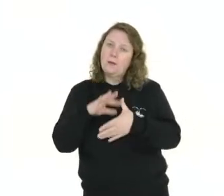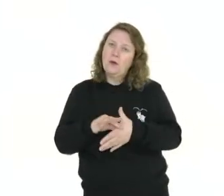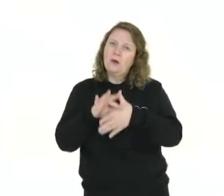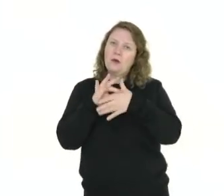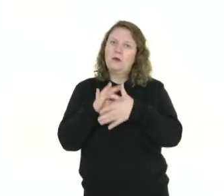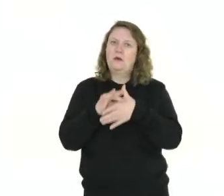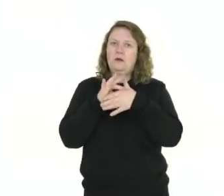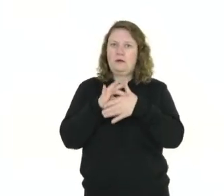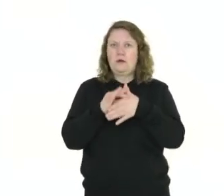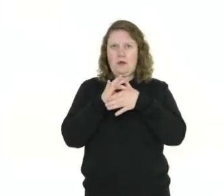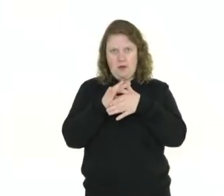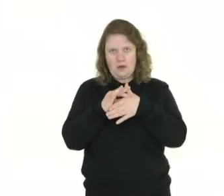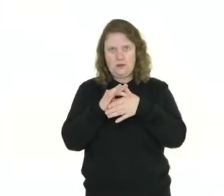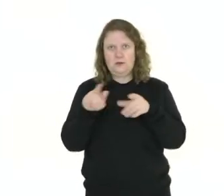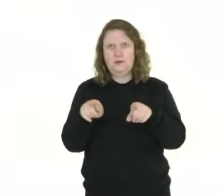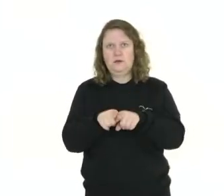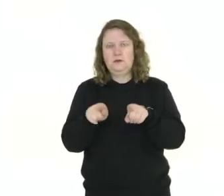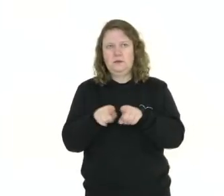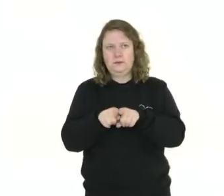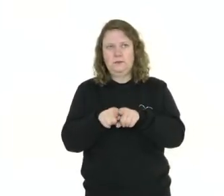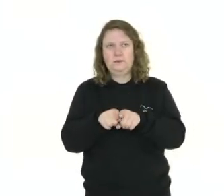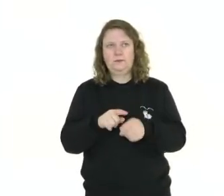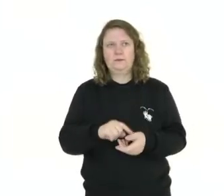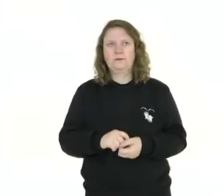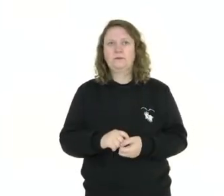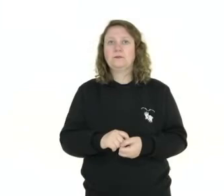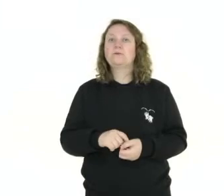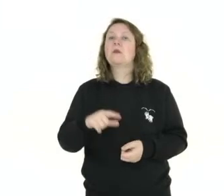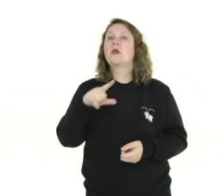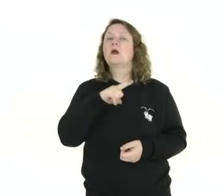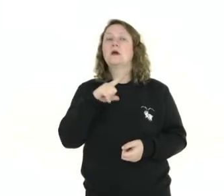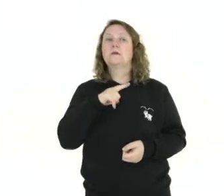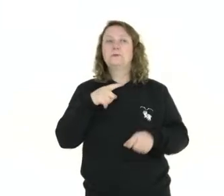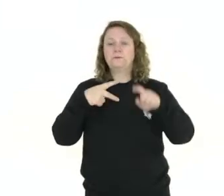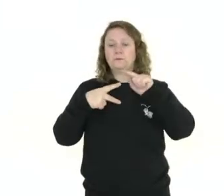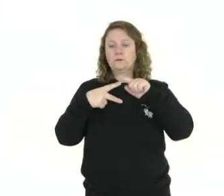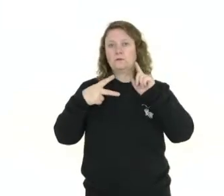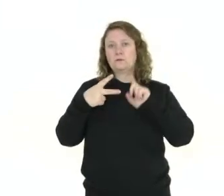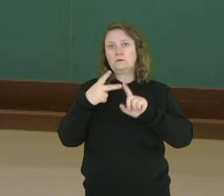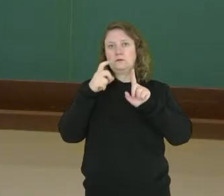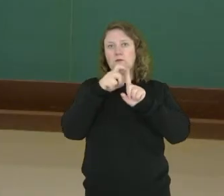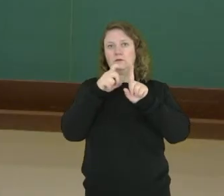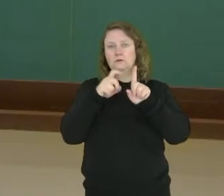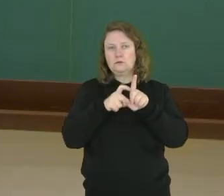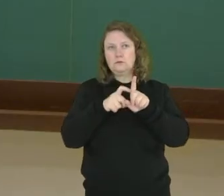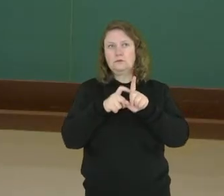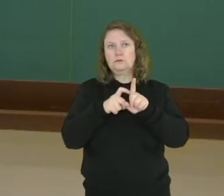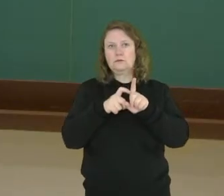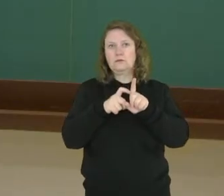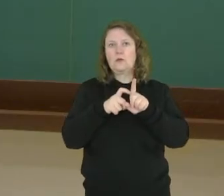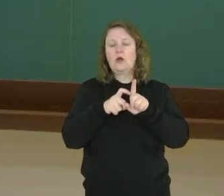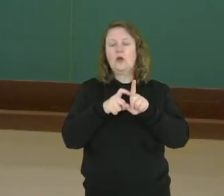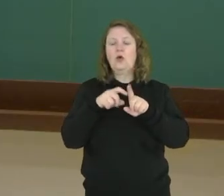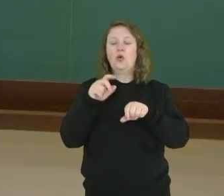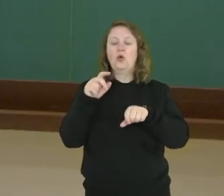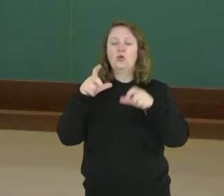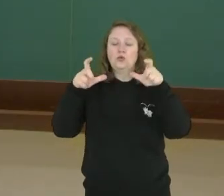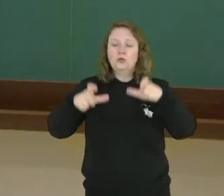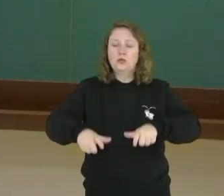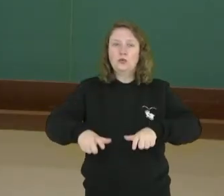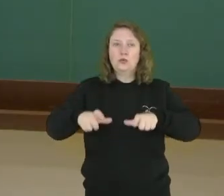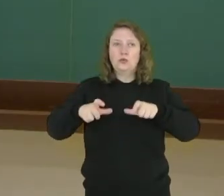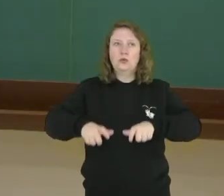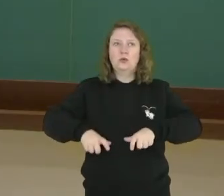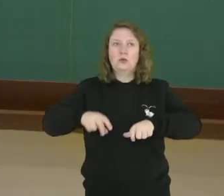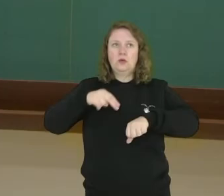dentes estão fundidos ao maxilar. Existem duas espécies restritas na Nova Zelândia, conhecidas como tuatara.